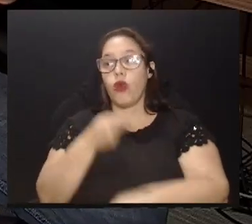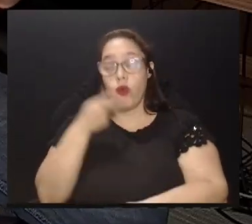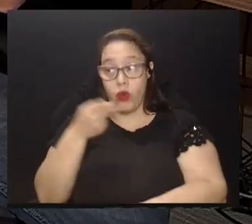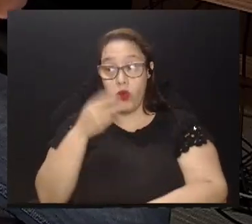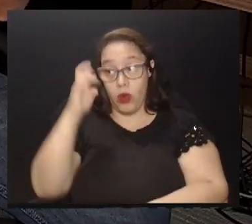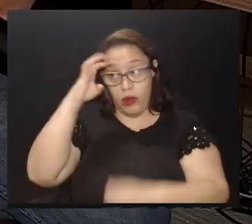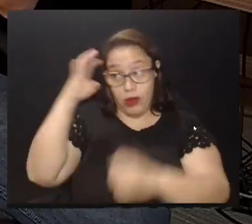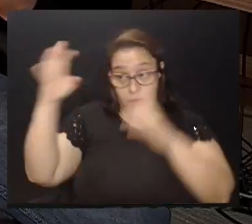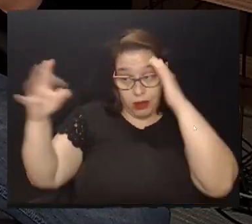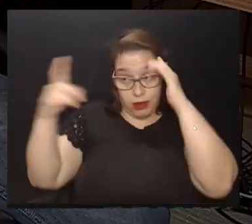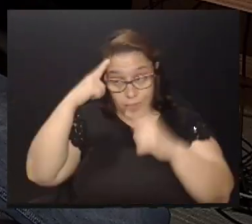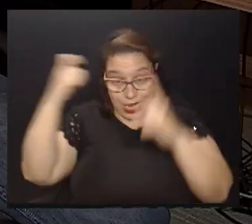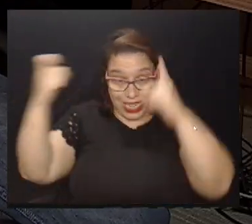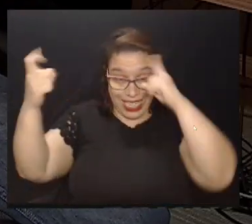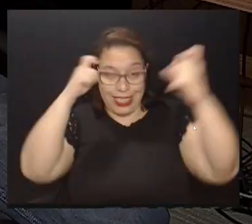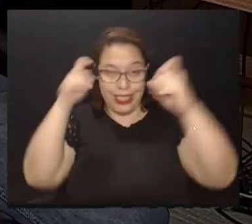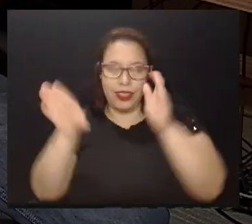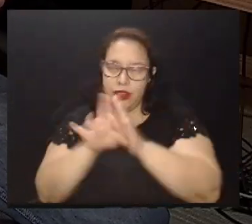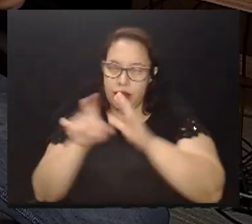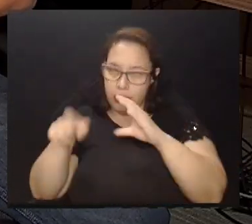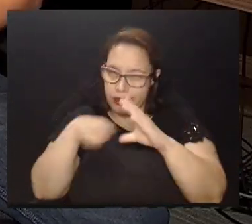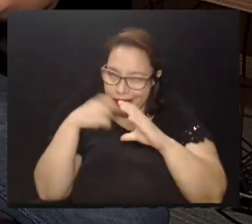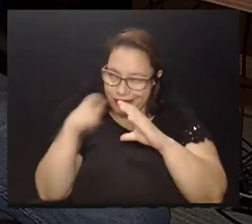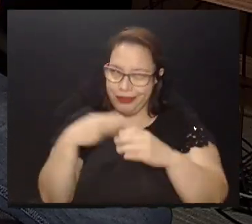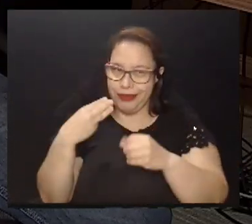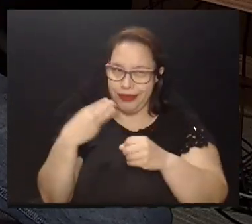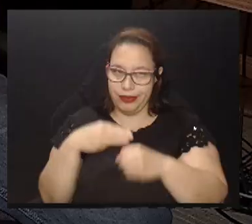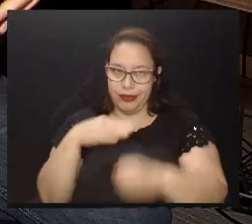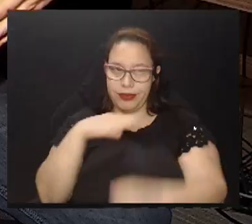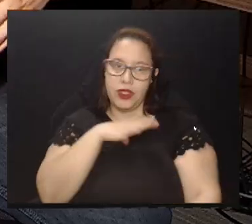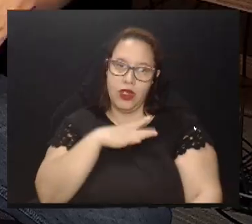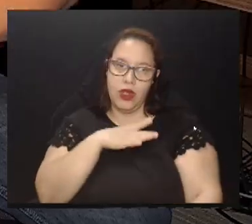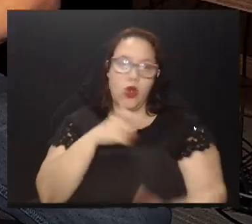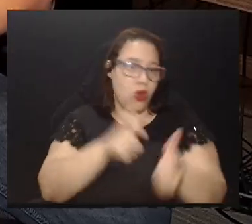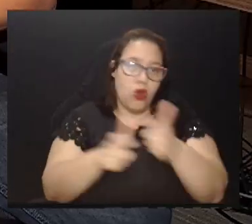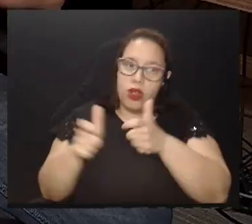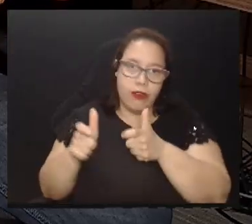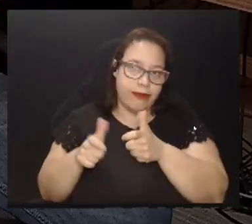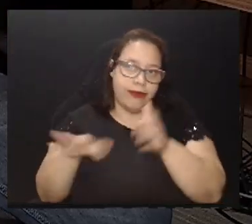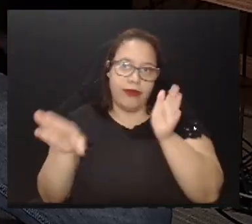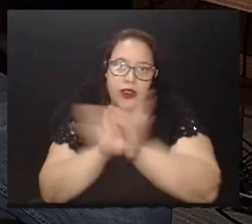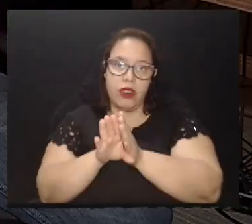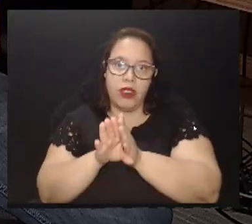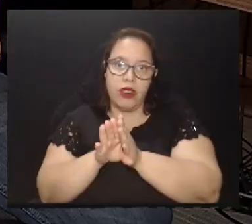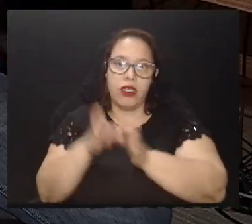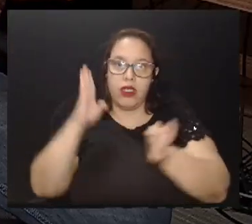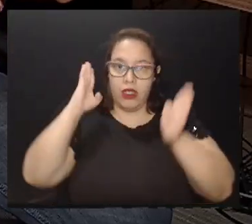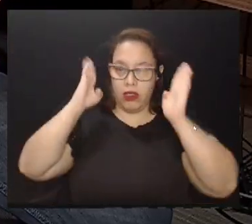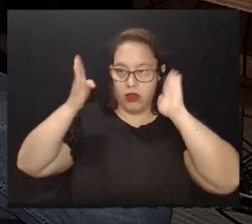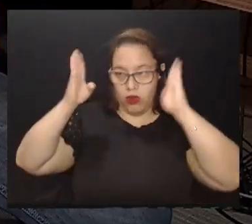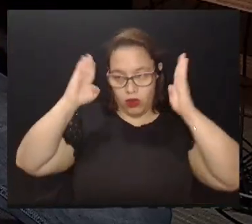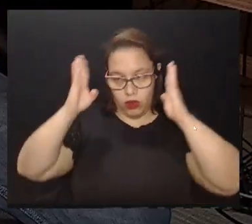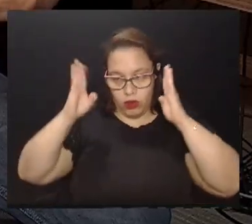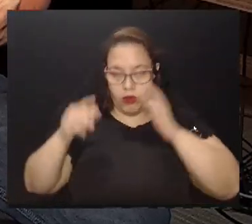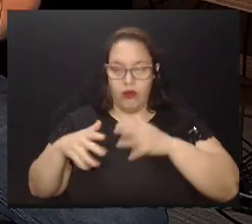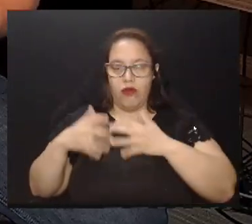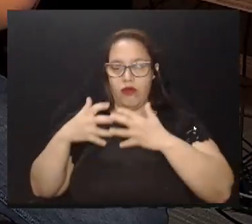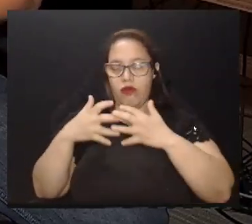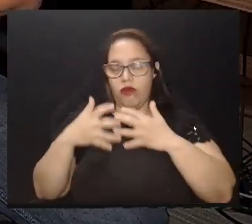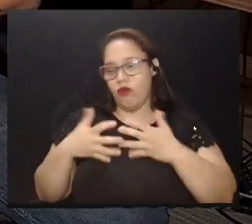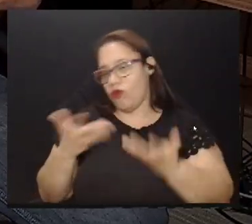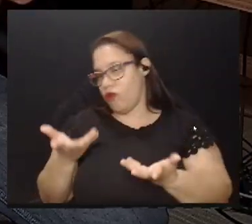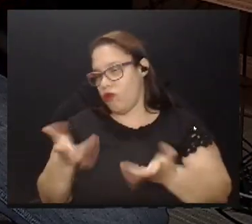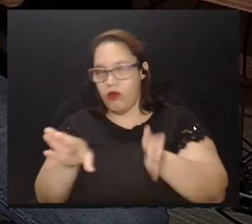para filmar numa cidade, por exemplo, ou numa locação, em qualquer lugar, chega um caminhão de equipamento, chega um carro grande cheio